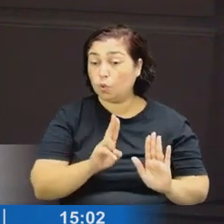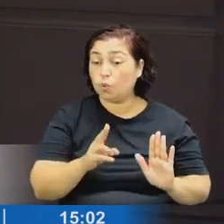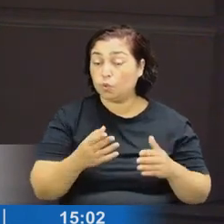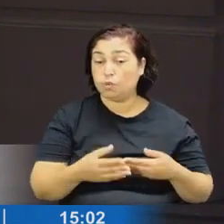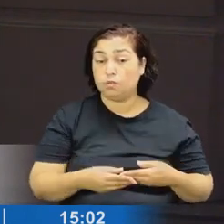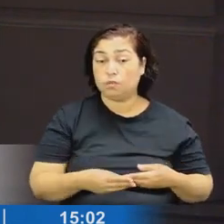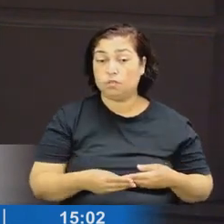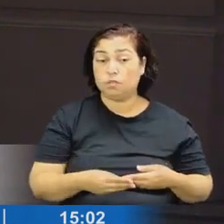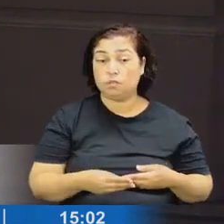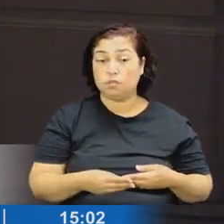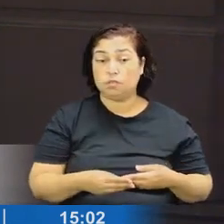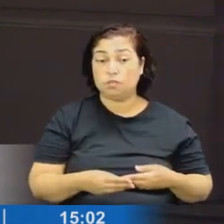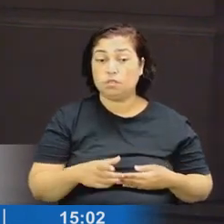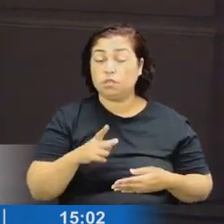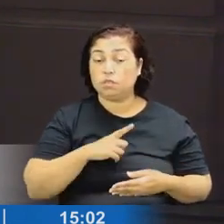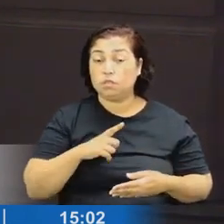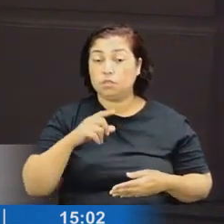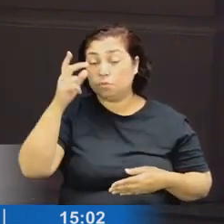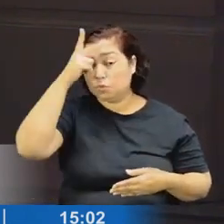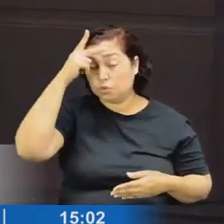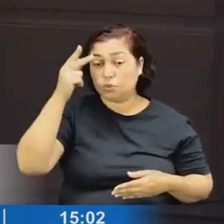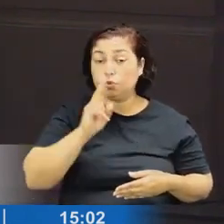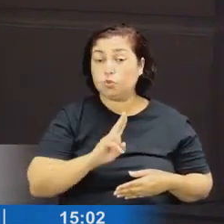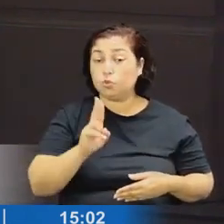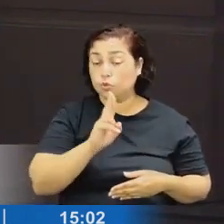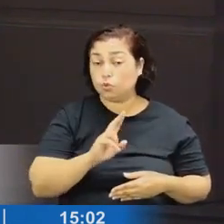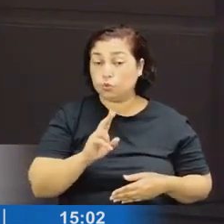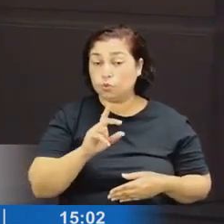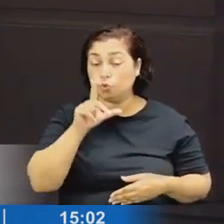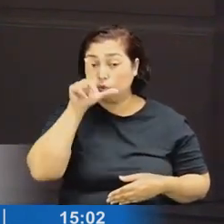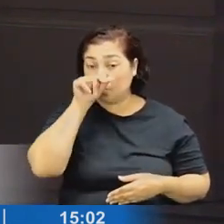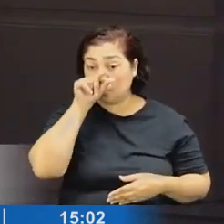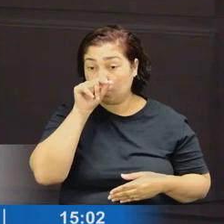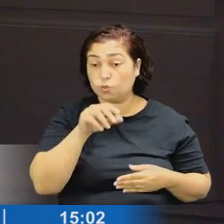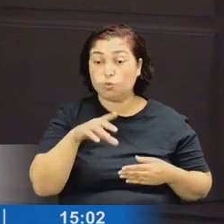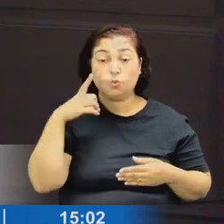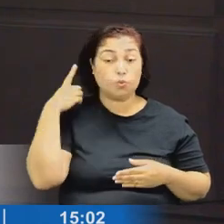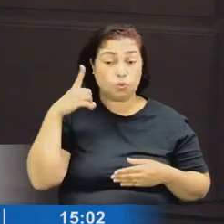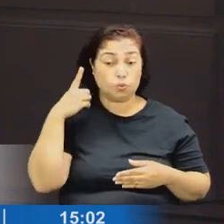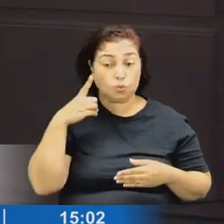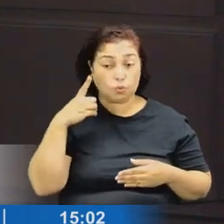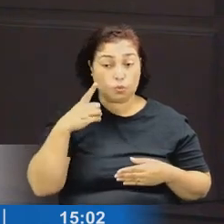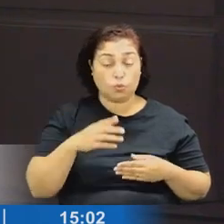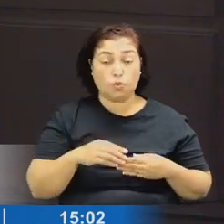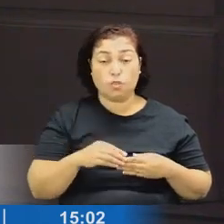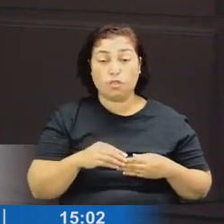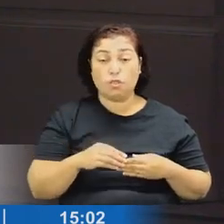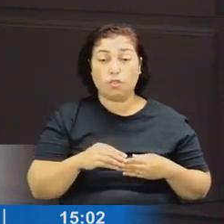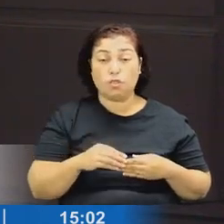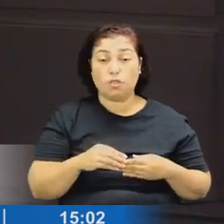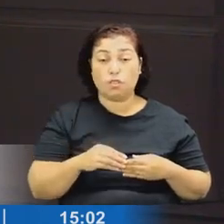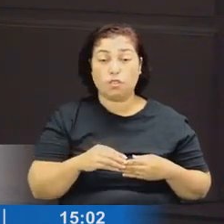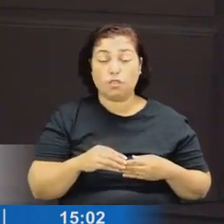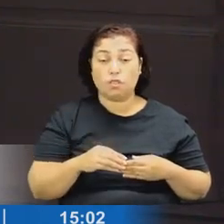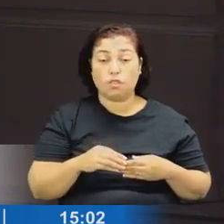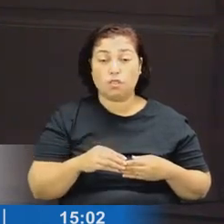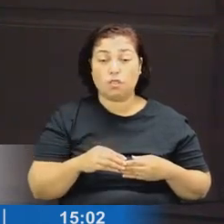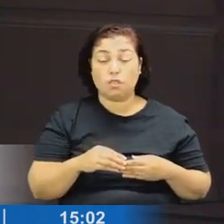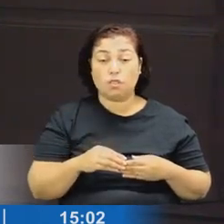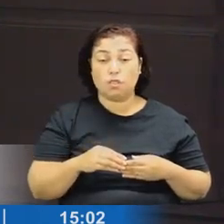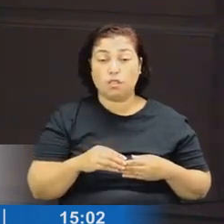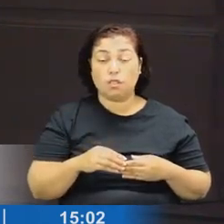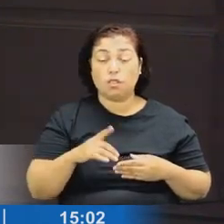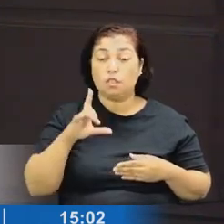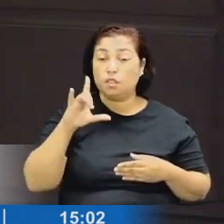Depois você educa através Tem muita gente que usa o Twitter até deputado federal estadual que usa o Twitter como repostagem no Instagram